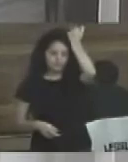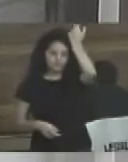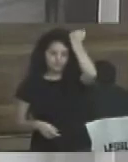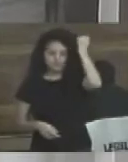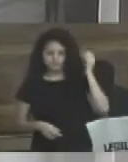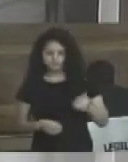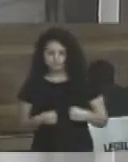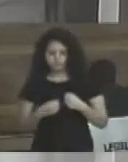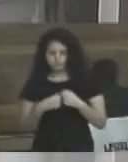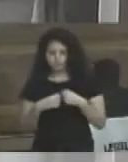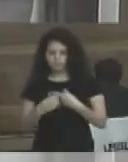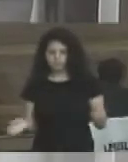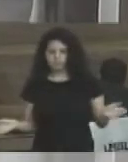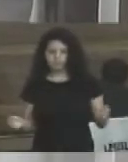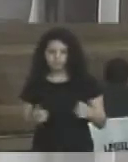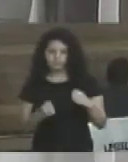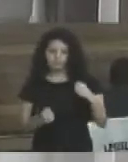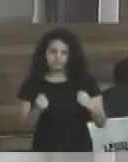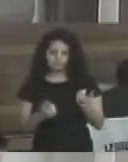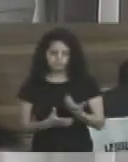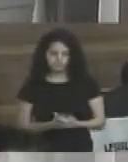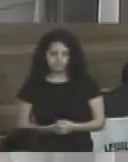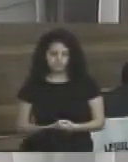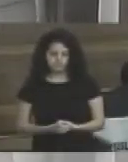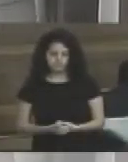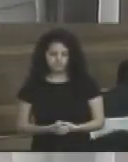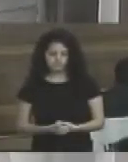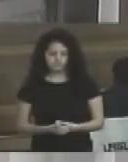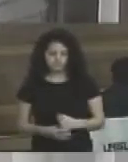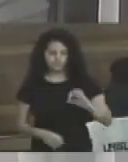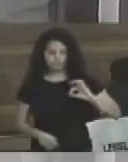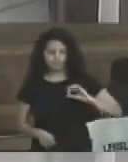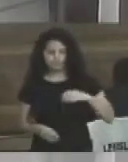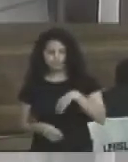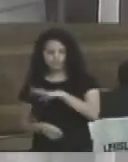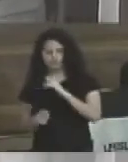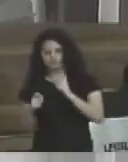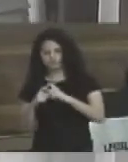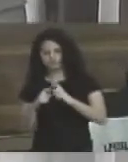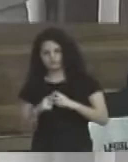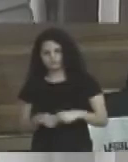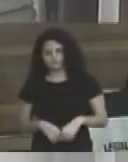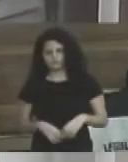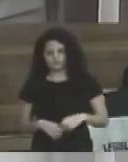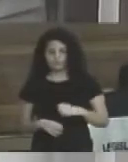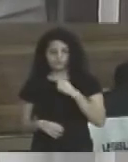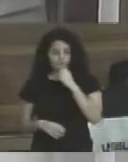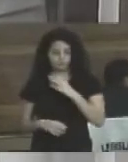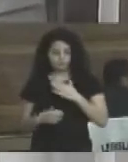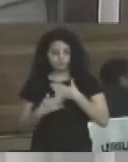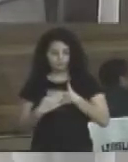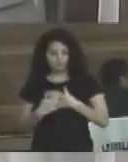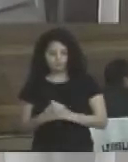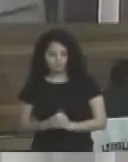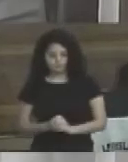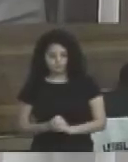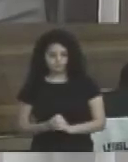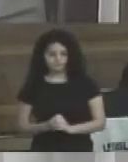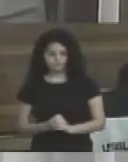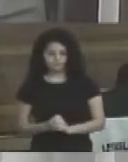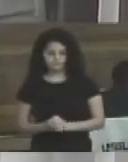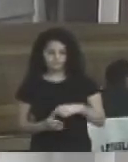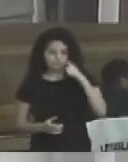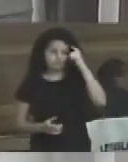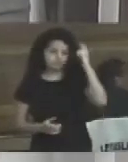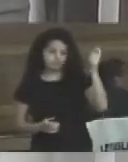total, os policiais foram para o médico, graças a Deus passam bem. E se é um carro com criança? A criança não se